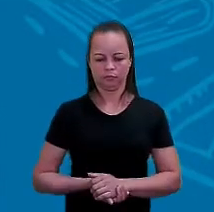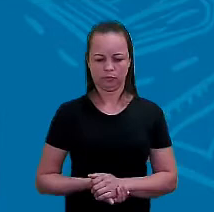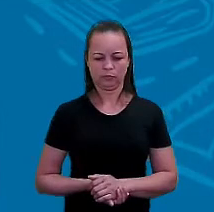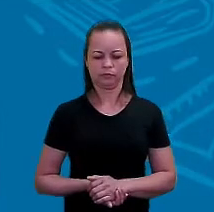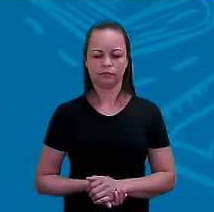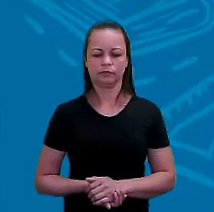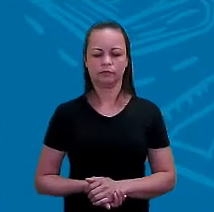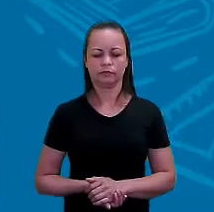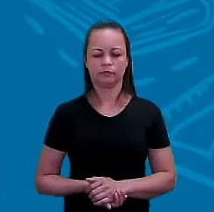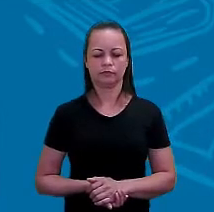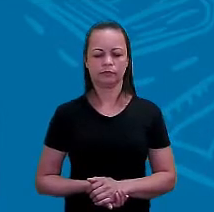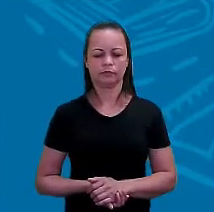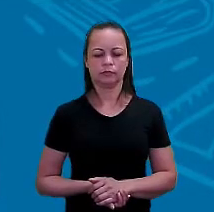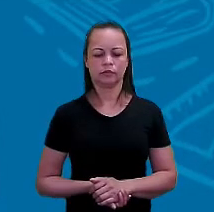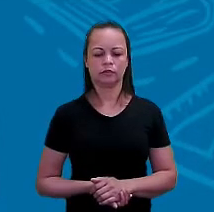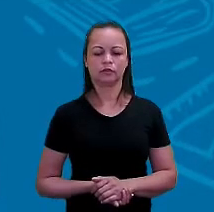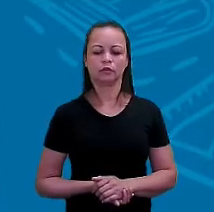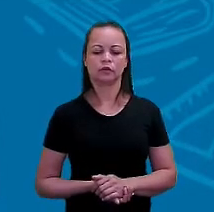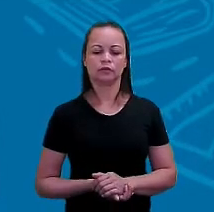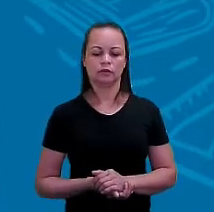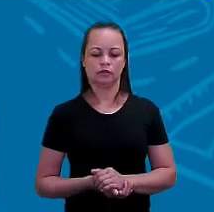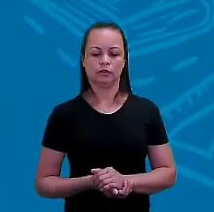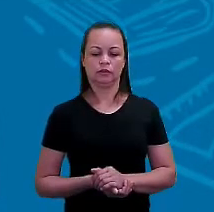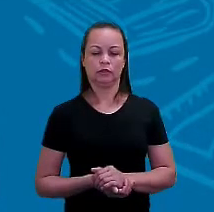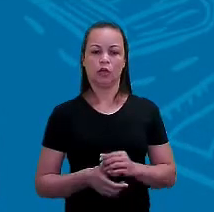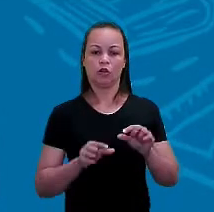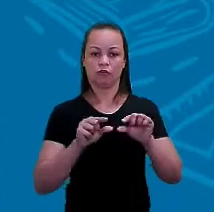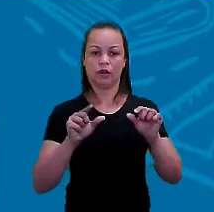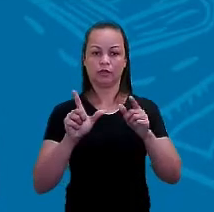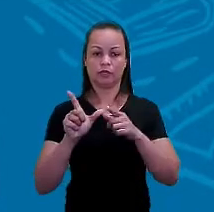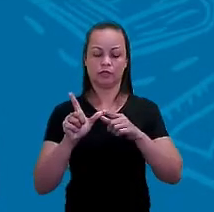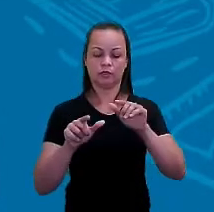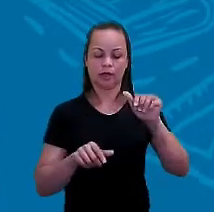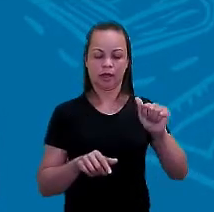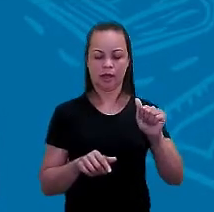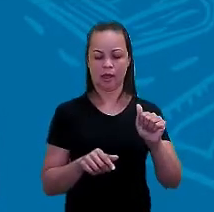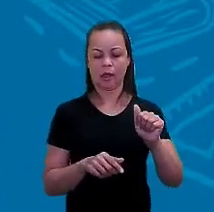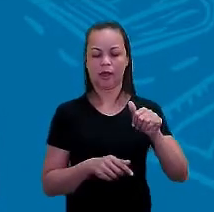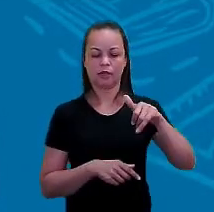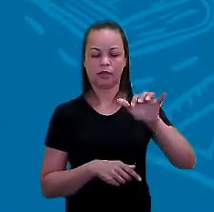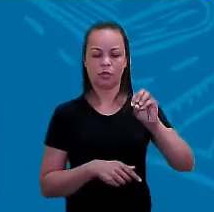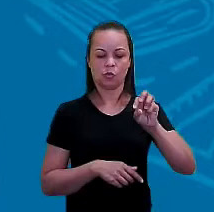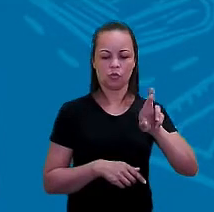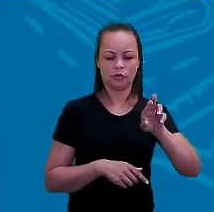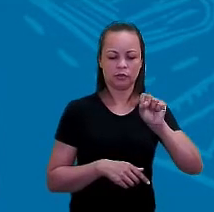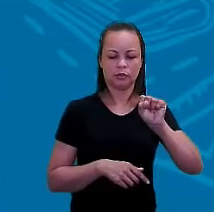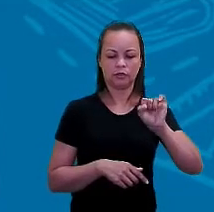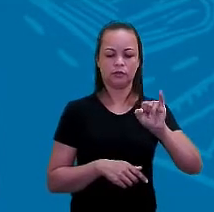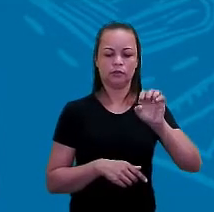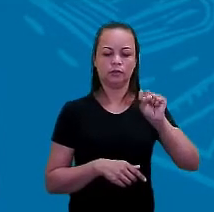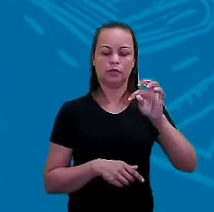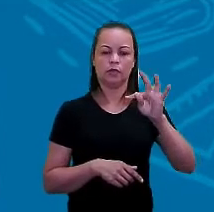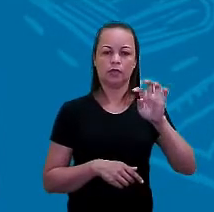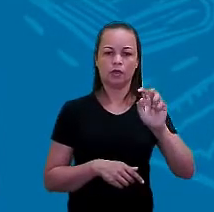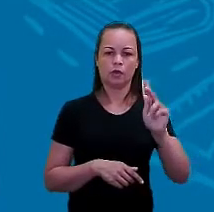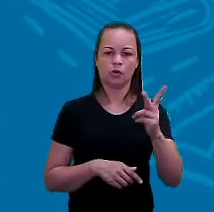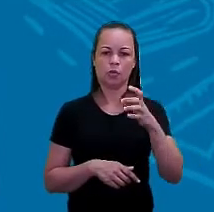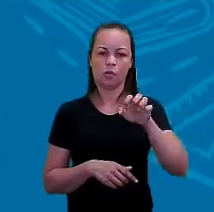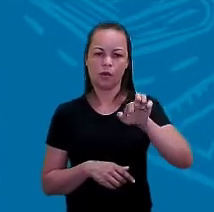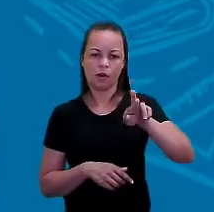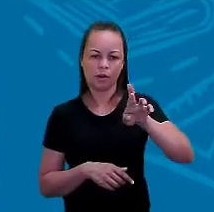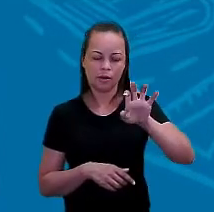is? Your sister here. Your sister's here. So... You